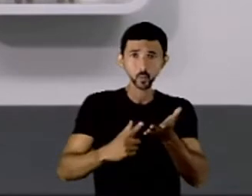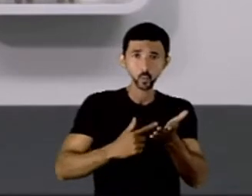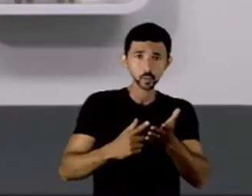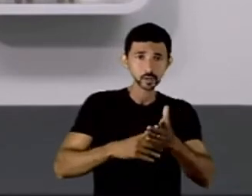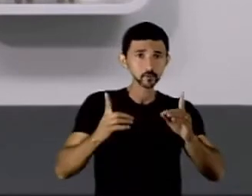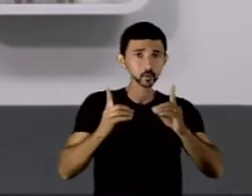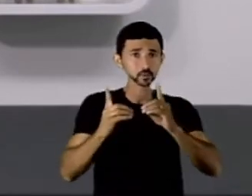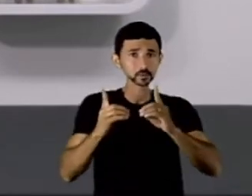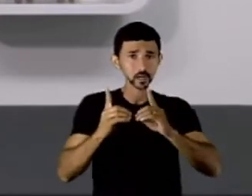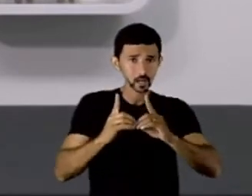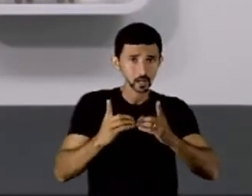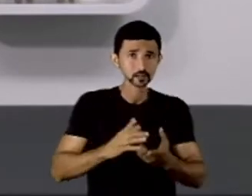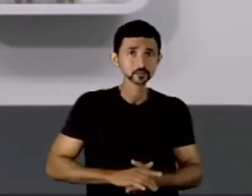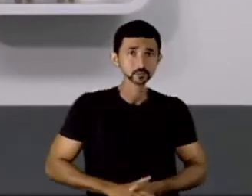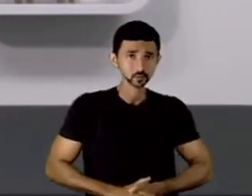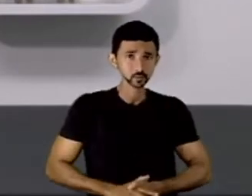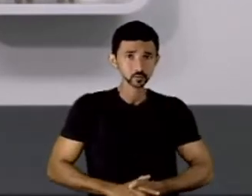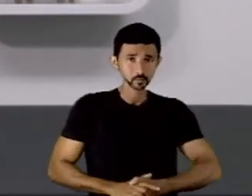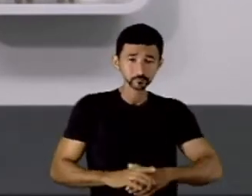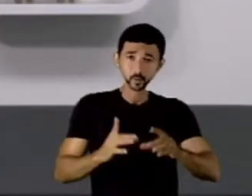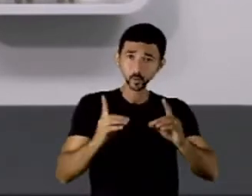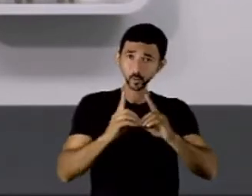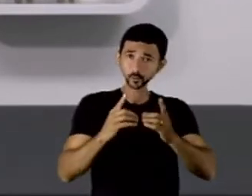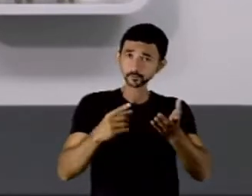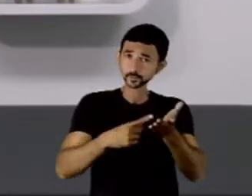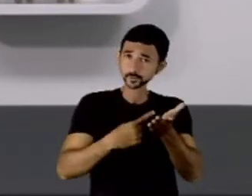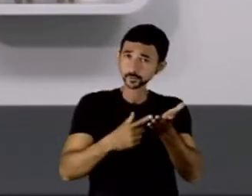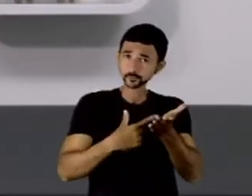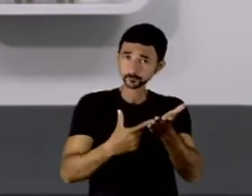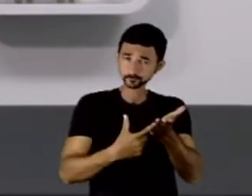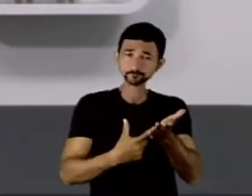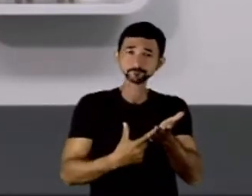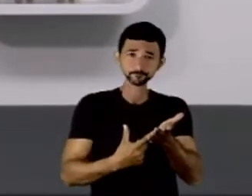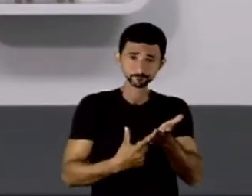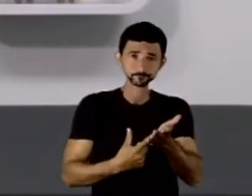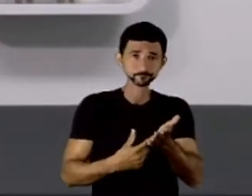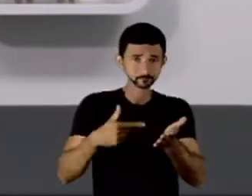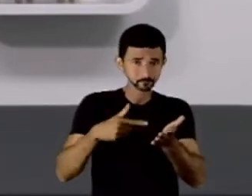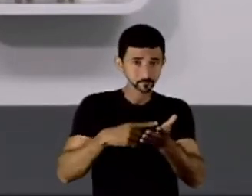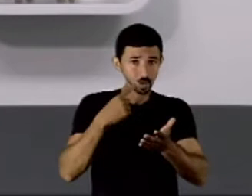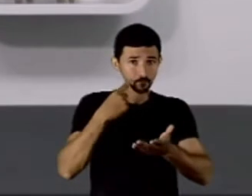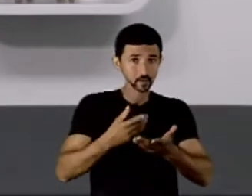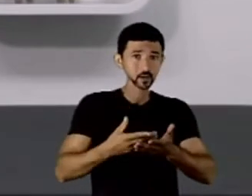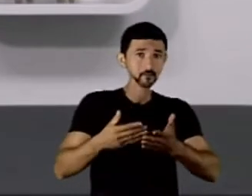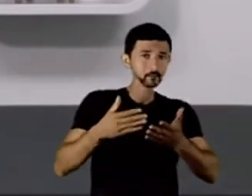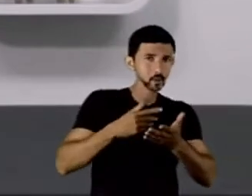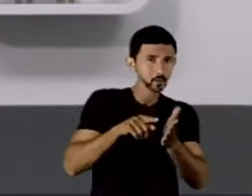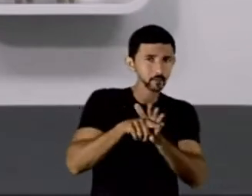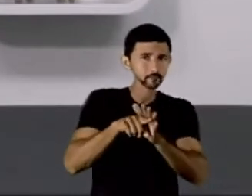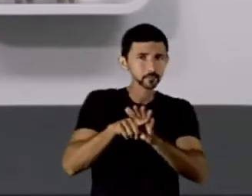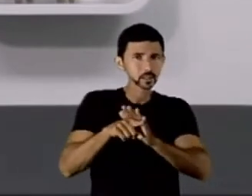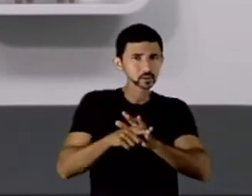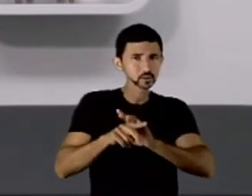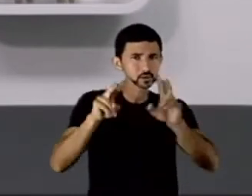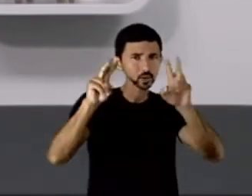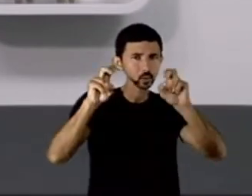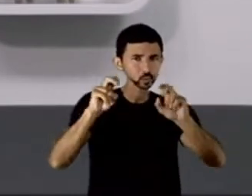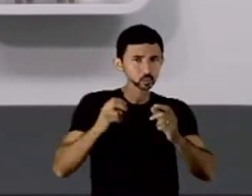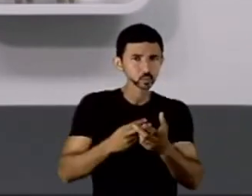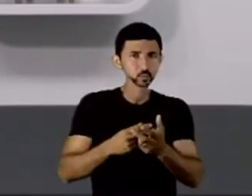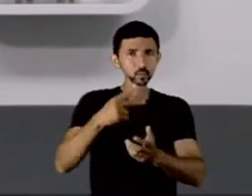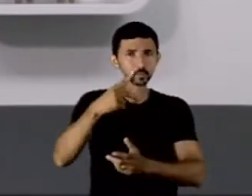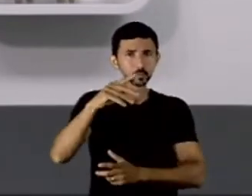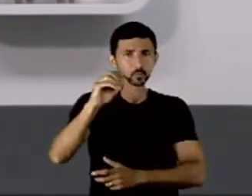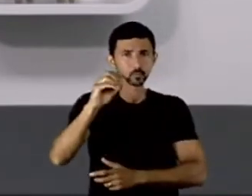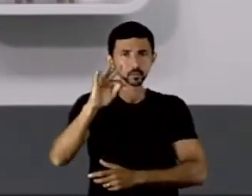muito importante em casa, que é o teu livro didático, tá? Então vai lá no sumário, procura o assunto